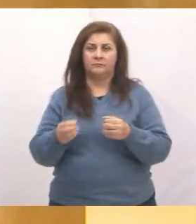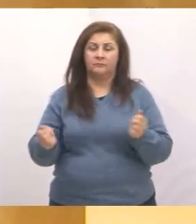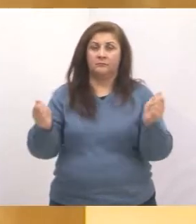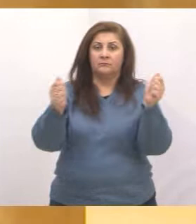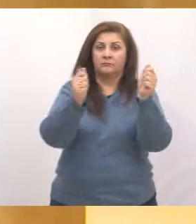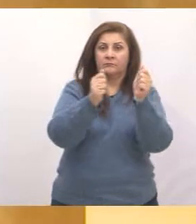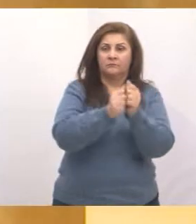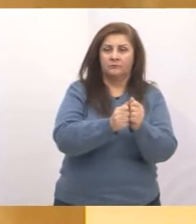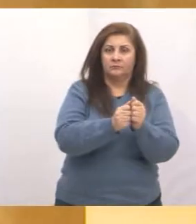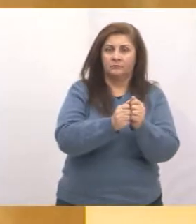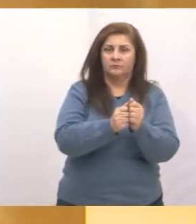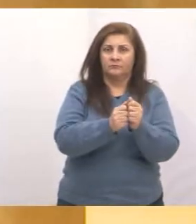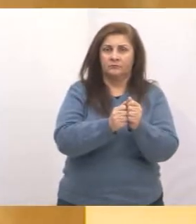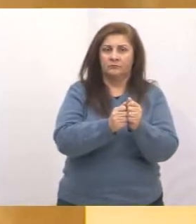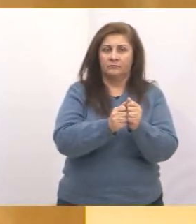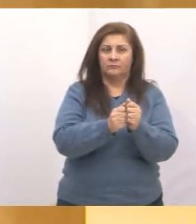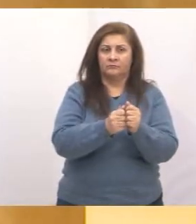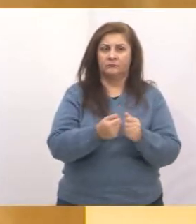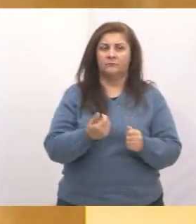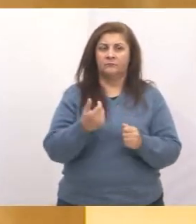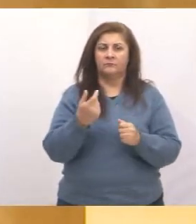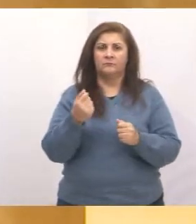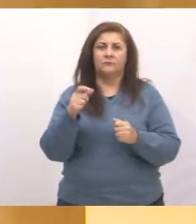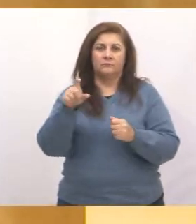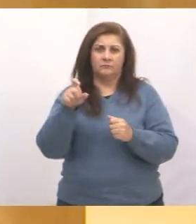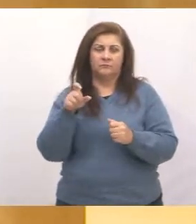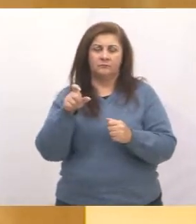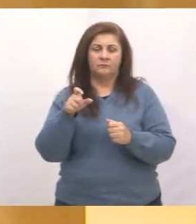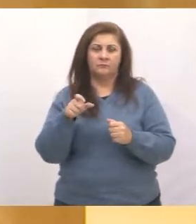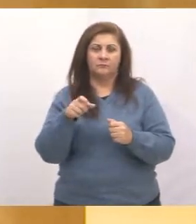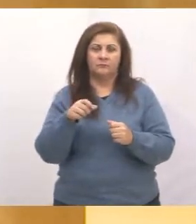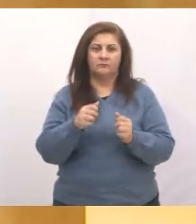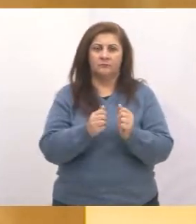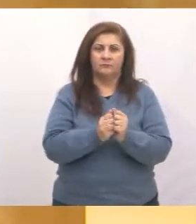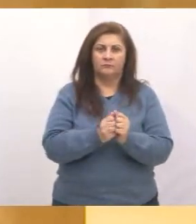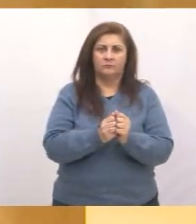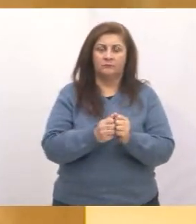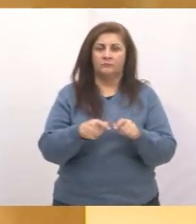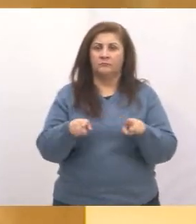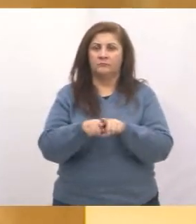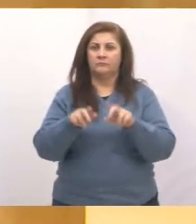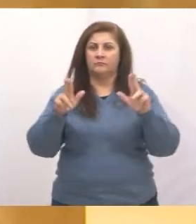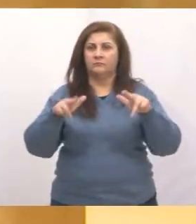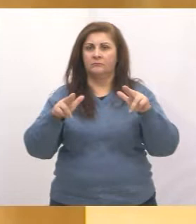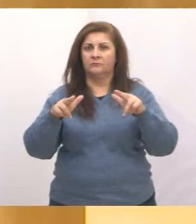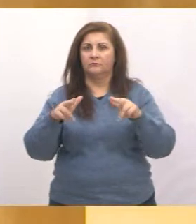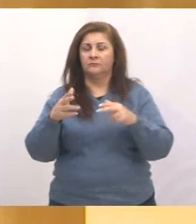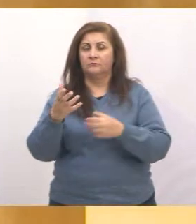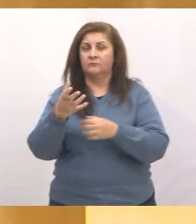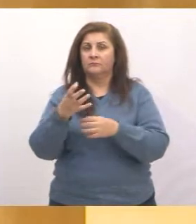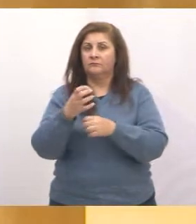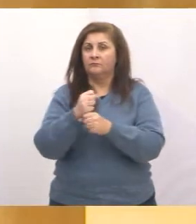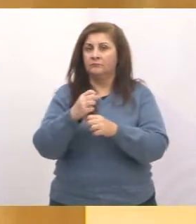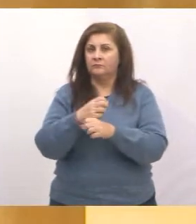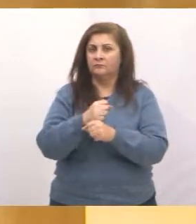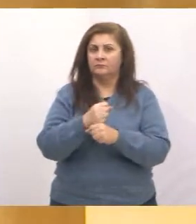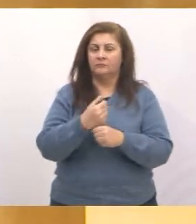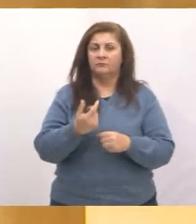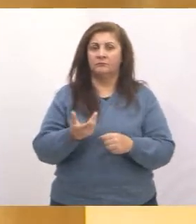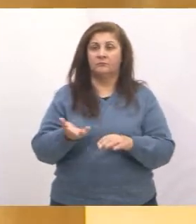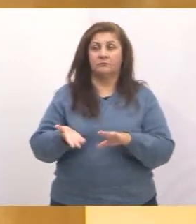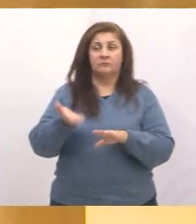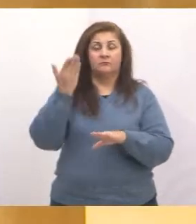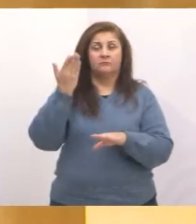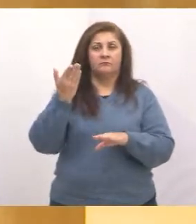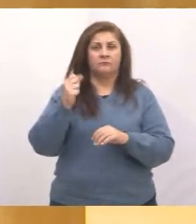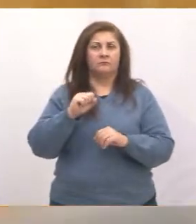remuneração do servidor, e nem sobre eles será calculada nenhuma vantagem a que os mesmos tenham